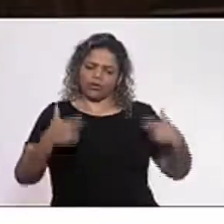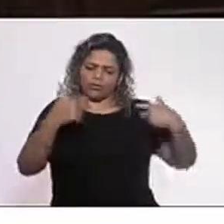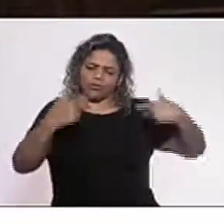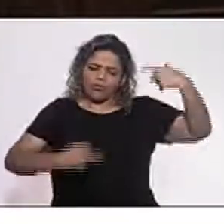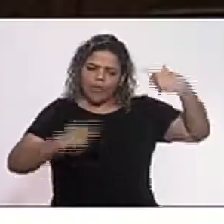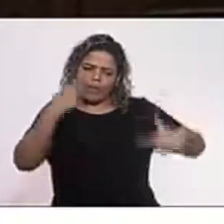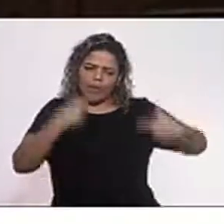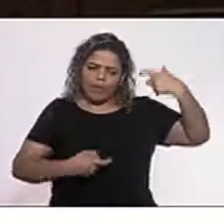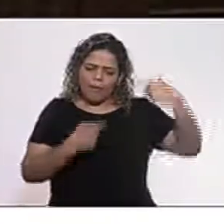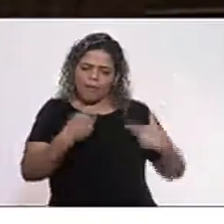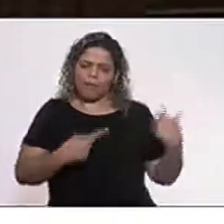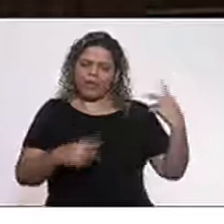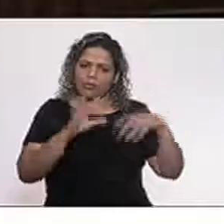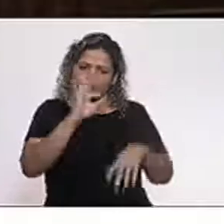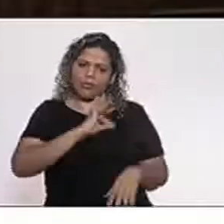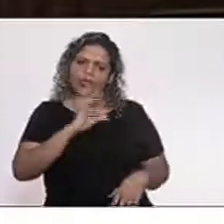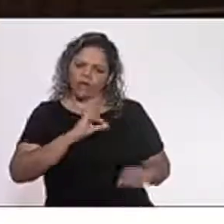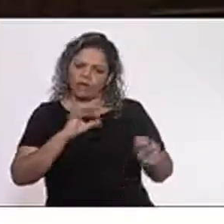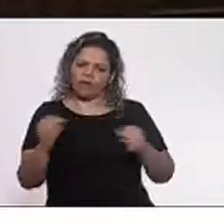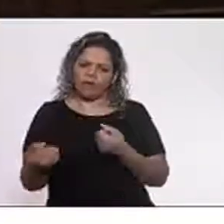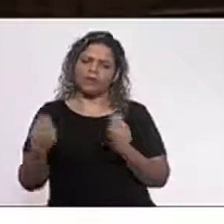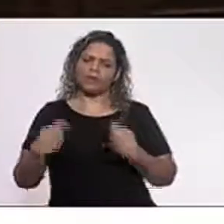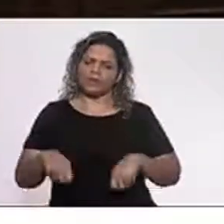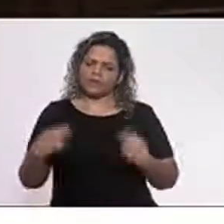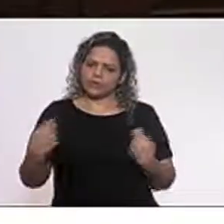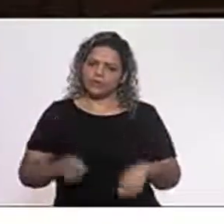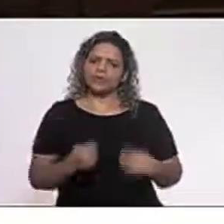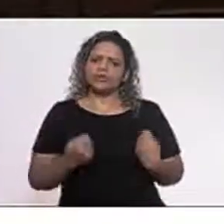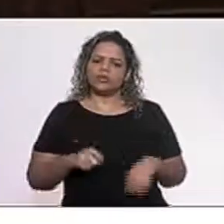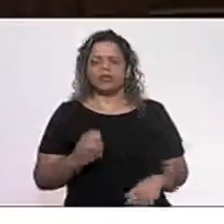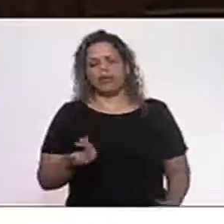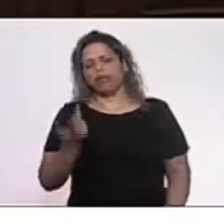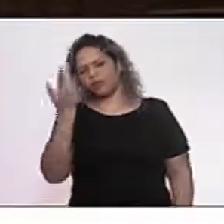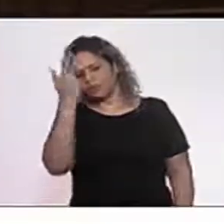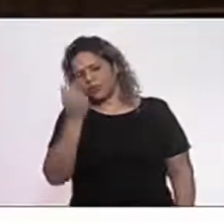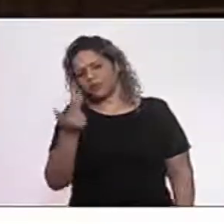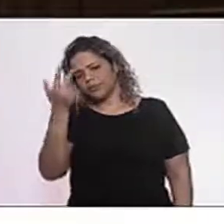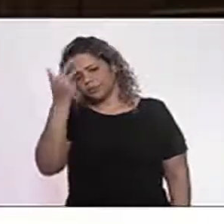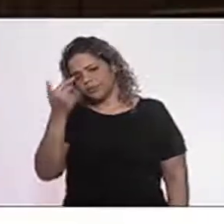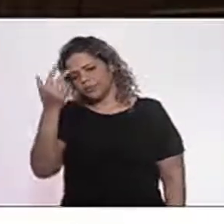confronto aberto, os agentes de segurança têm que se defender, têm que, naturalmente,